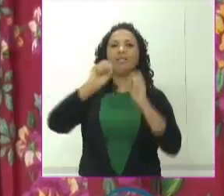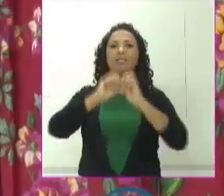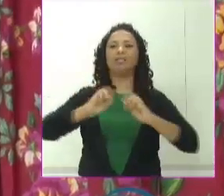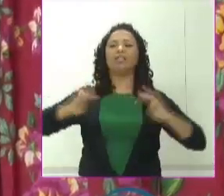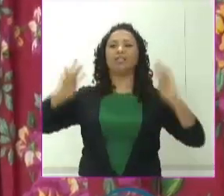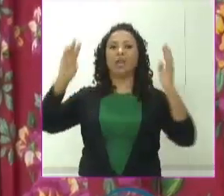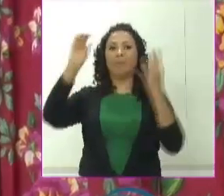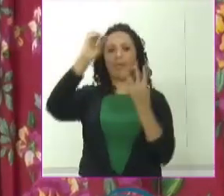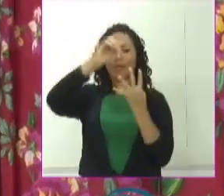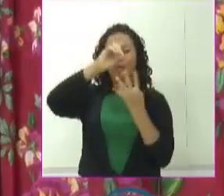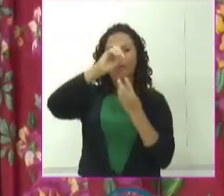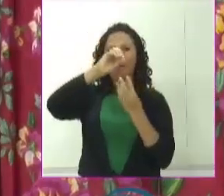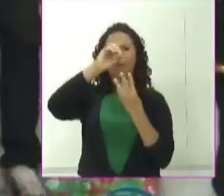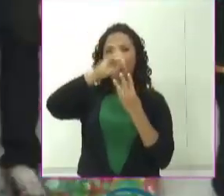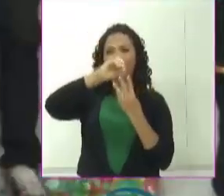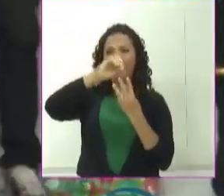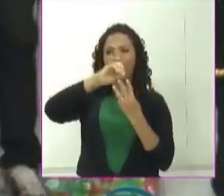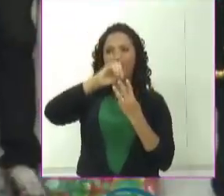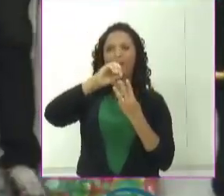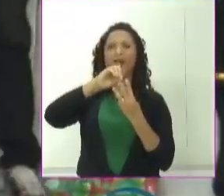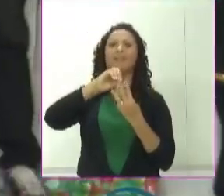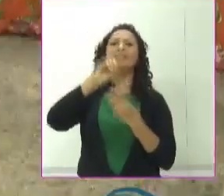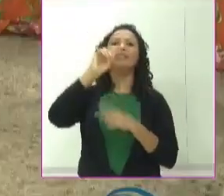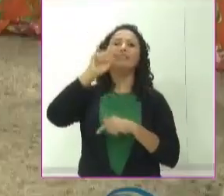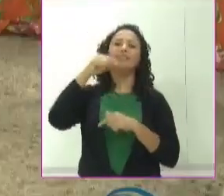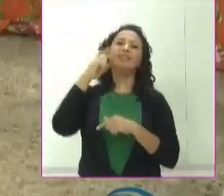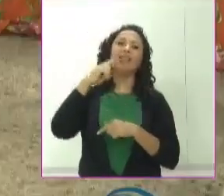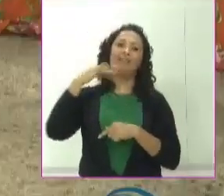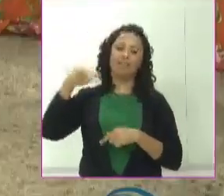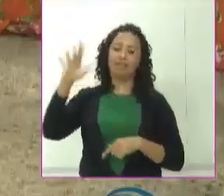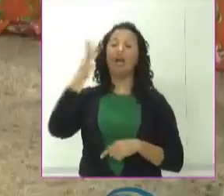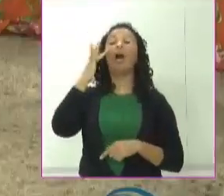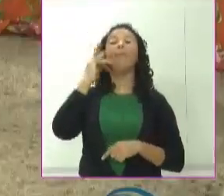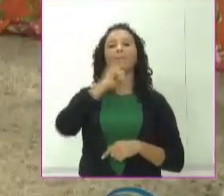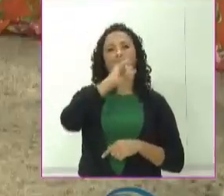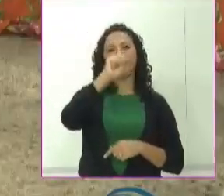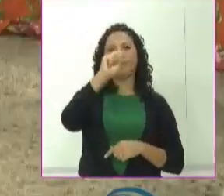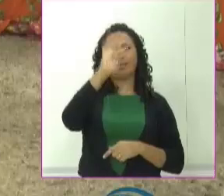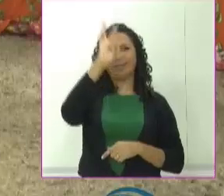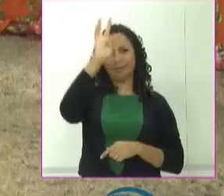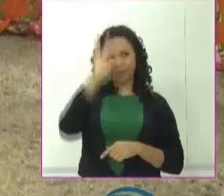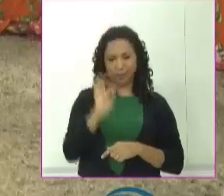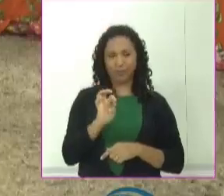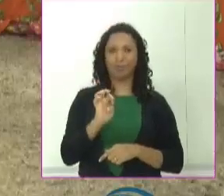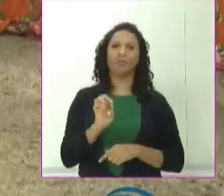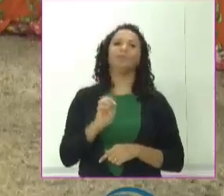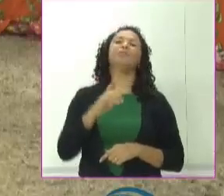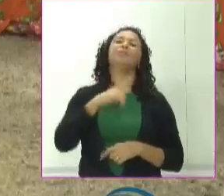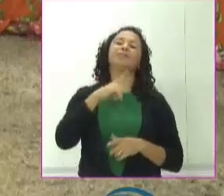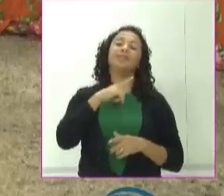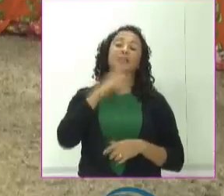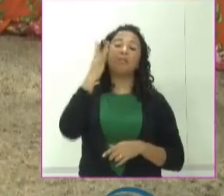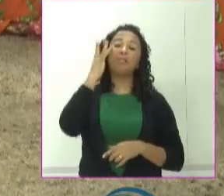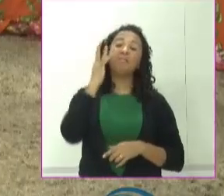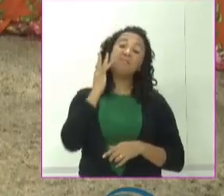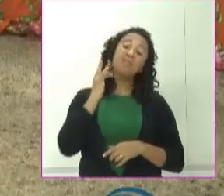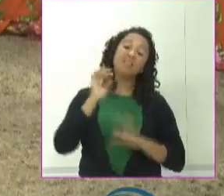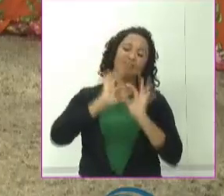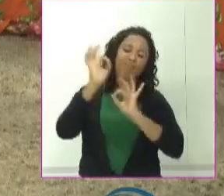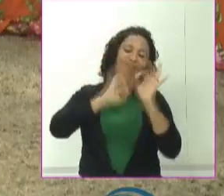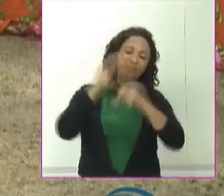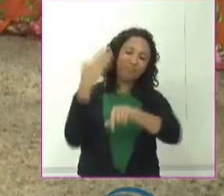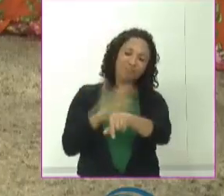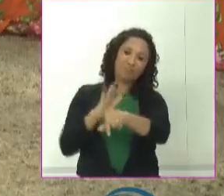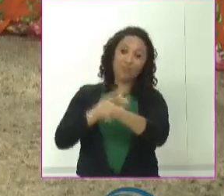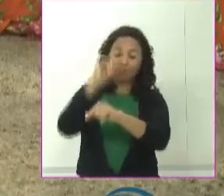Cocais e no Riverside. No Riverside e amanhã no Yacht Club. Yacht Club, com certeza. A partir de meio-dia fazendo o esquenta da festa que vai acontecer dia 29,